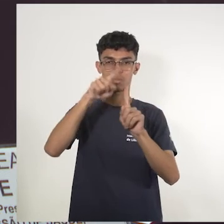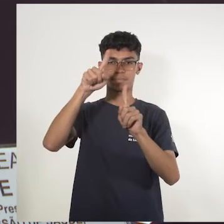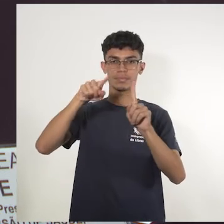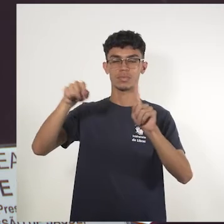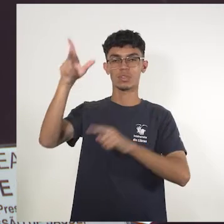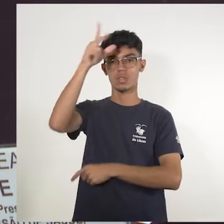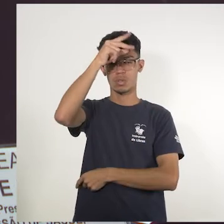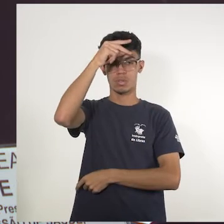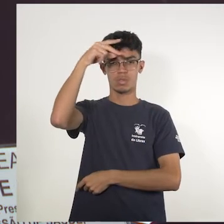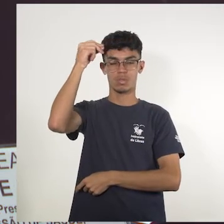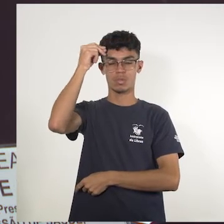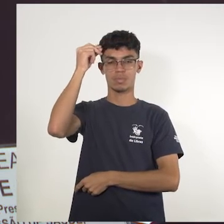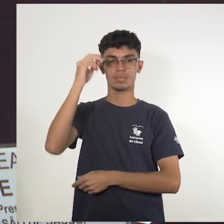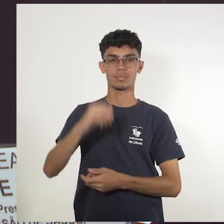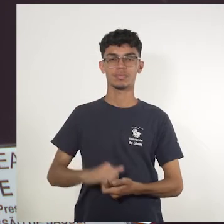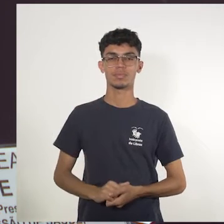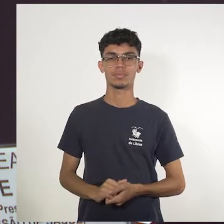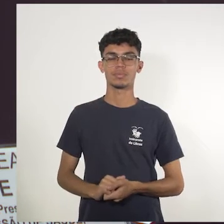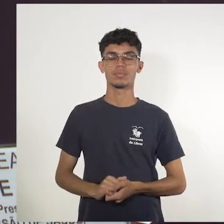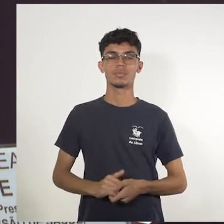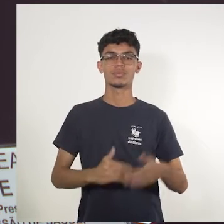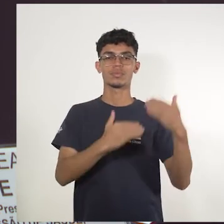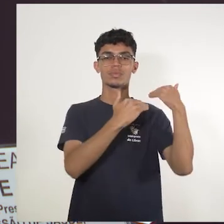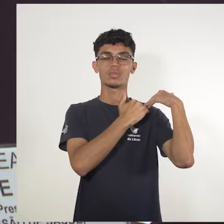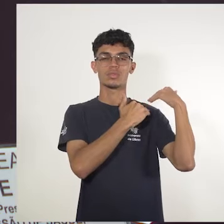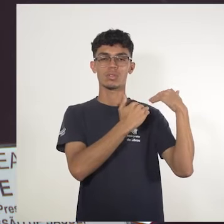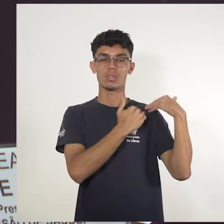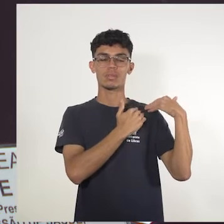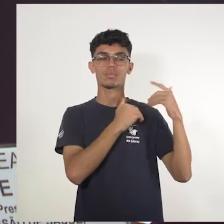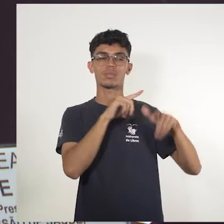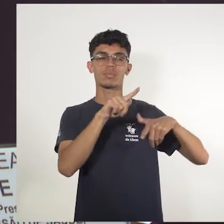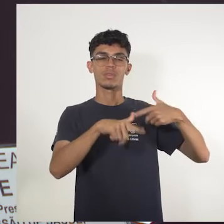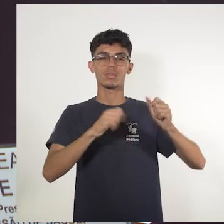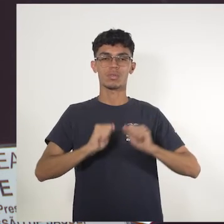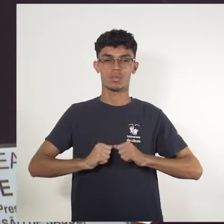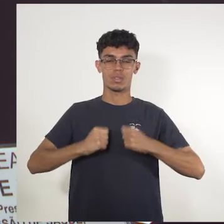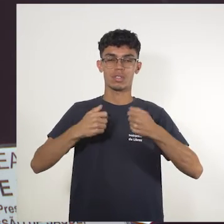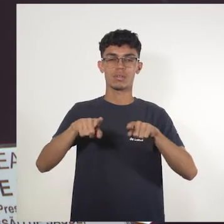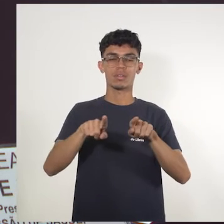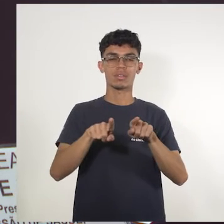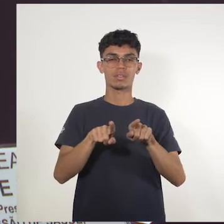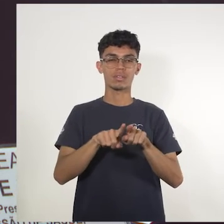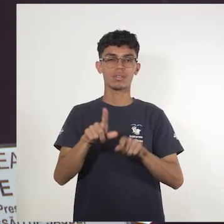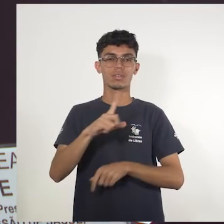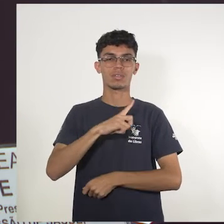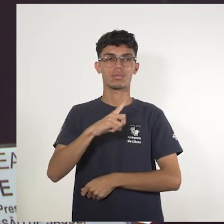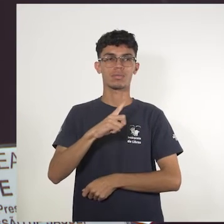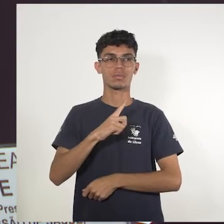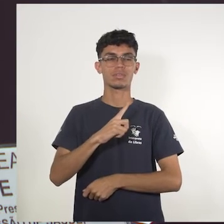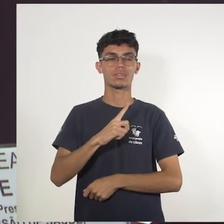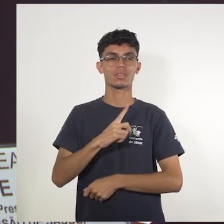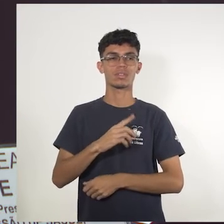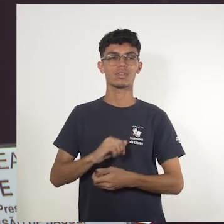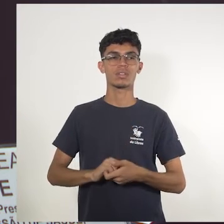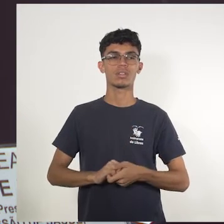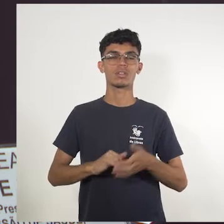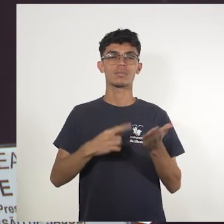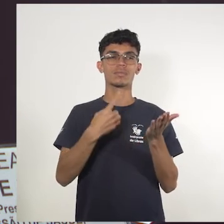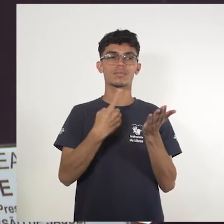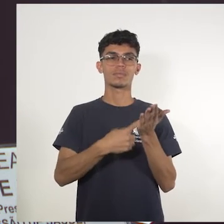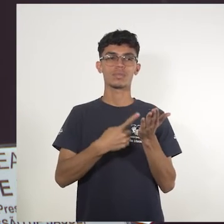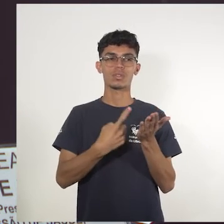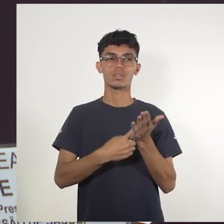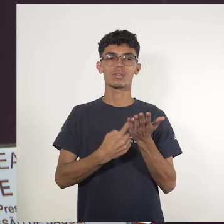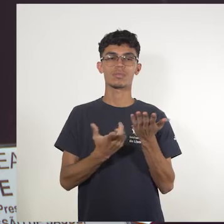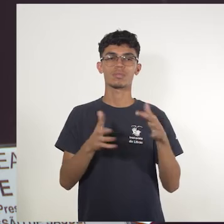prefeitura que eu considero hoje polivalente, responsável e trabalhadora. Tivemos algumas agendas, prefeito, nos últimos tempos, aqui nas últimas semanas,